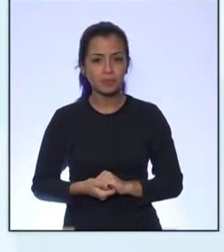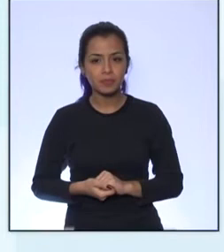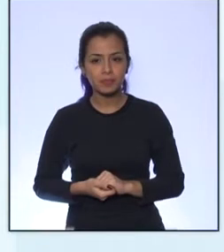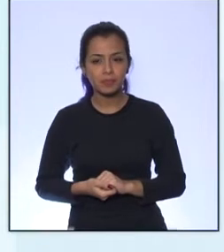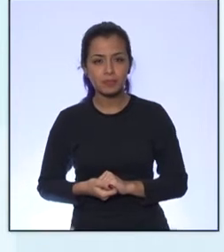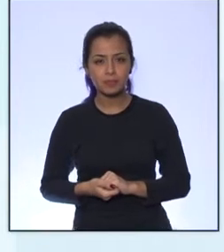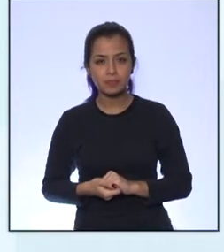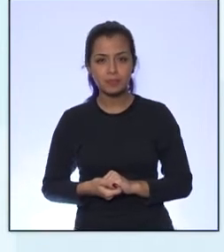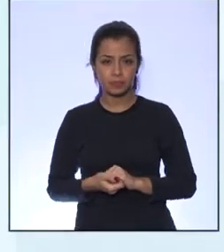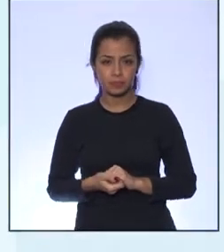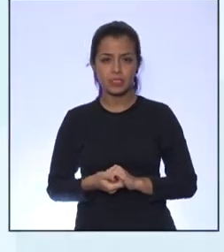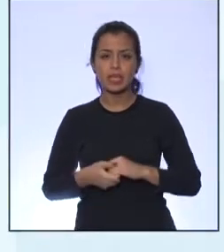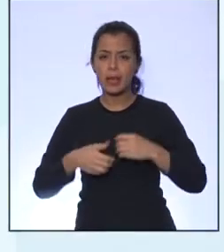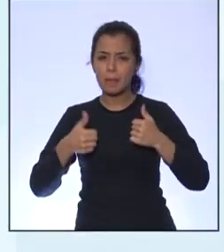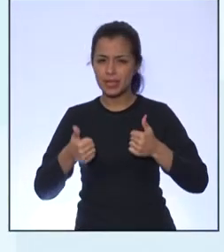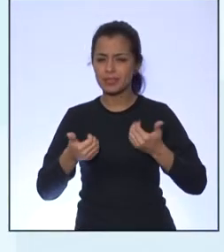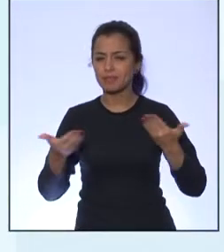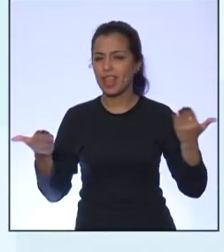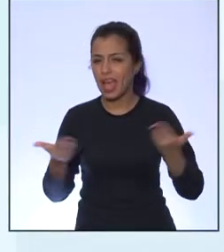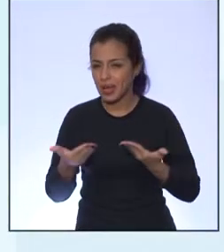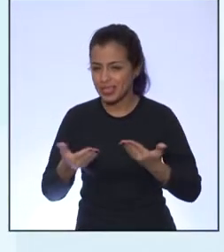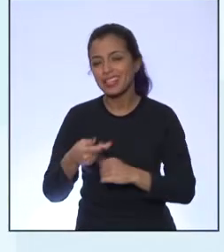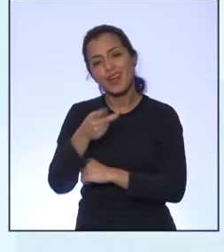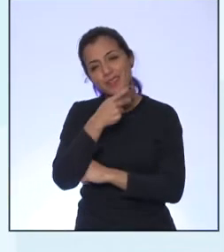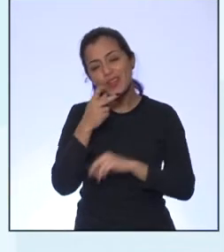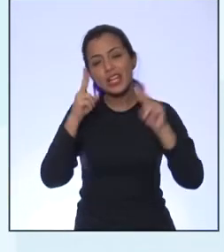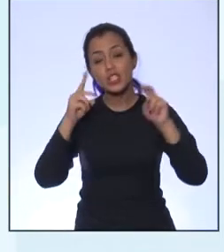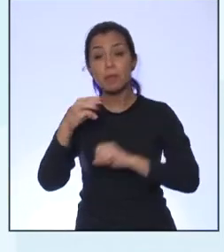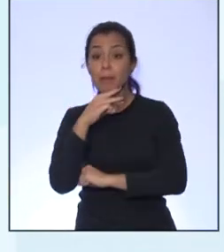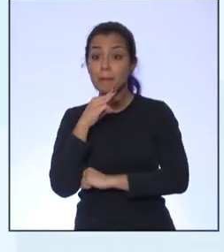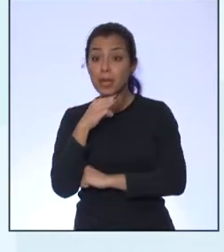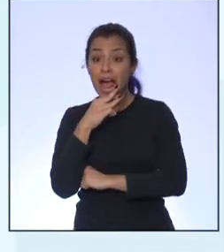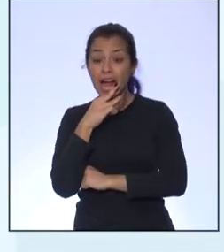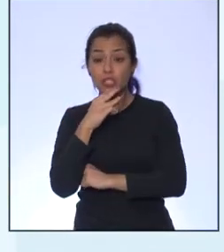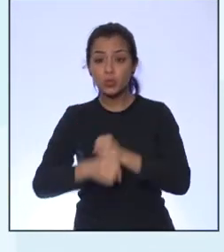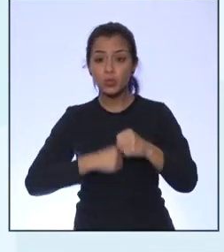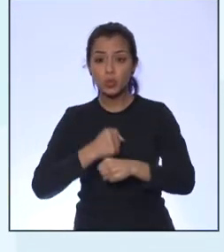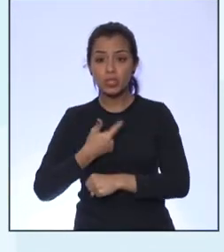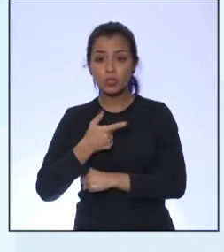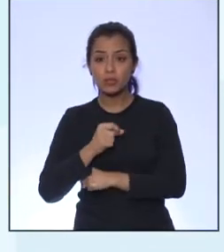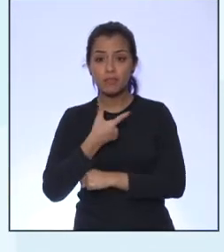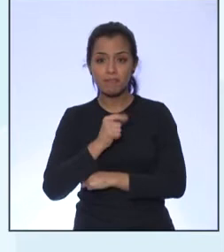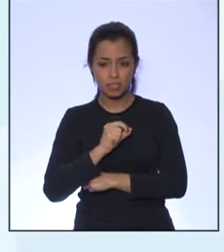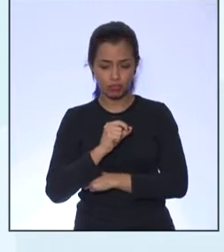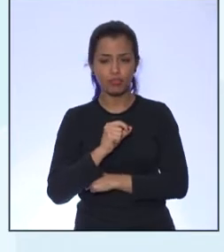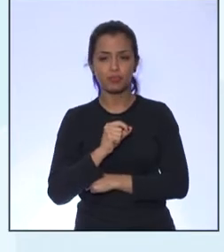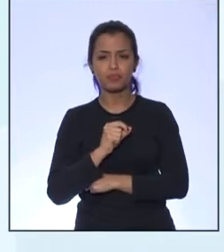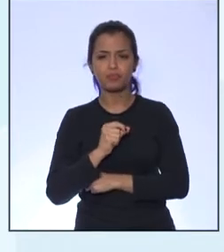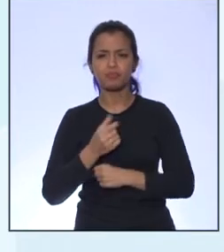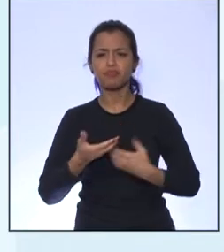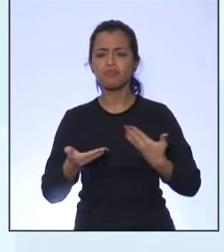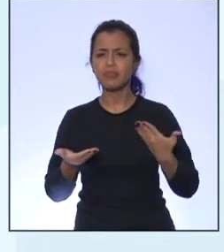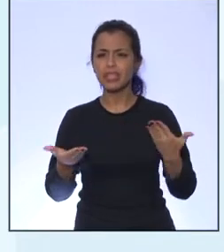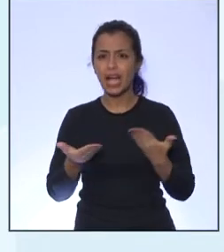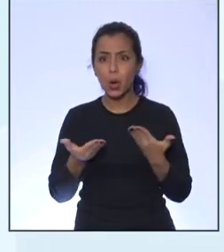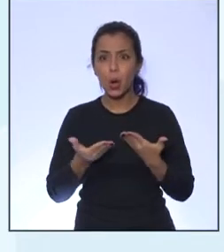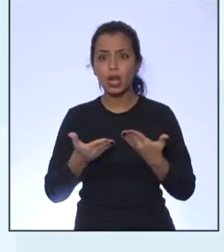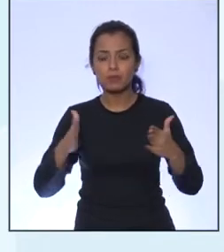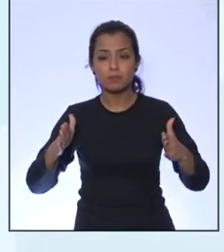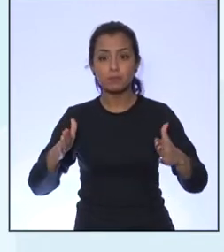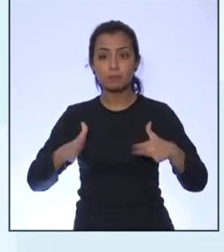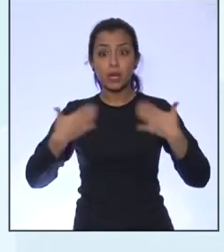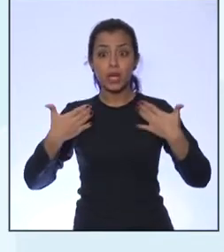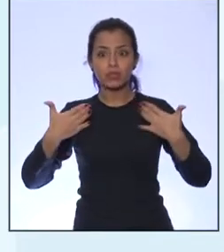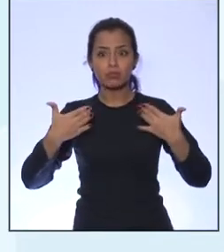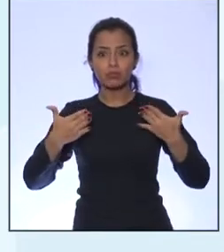Agora já estou falando de março de 2020, não é? Quer dizer, de repente a gente se deparou com uma situação absolutamente